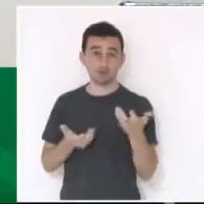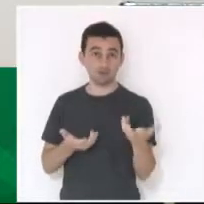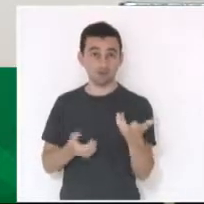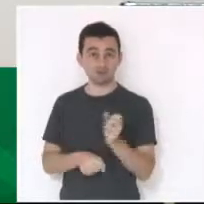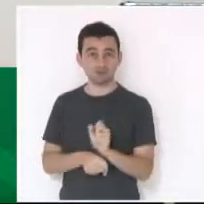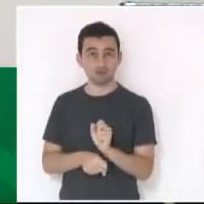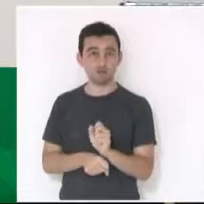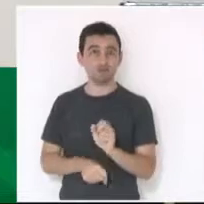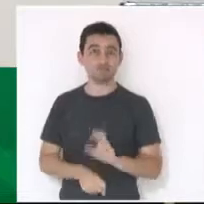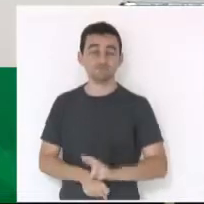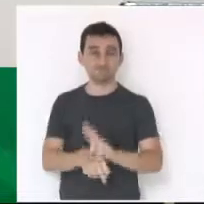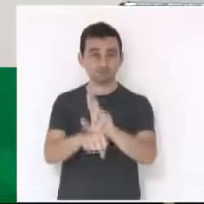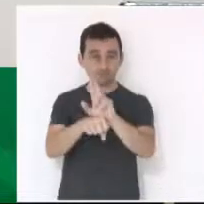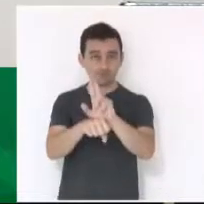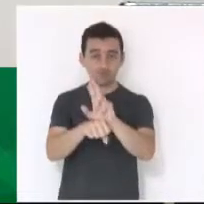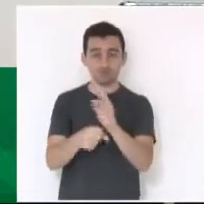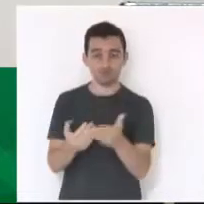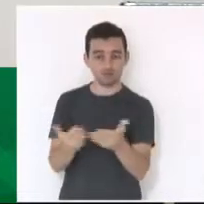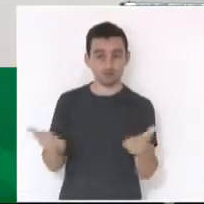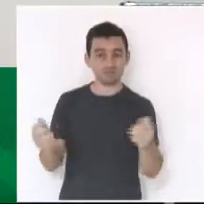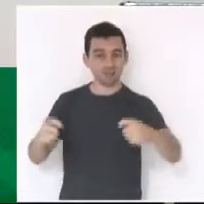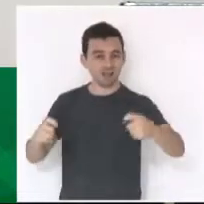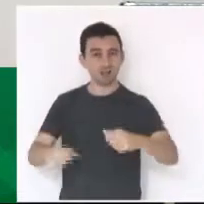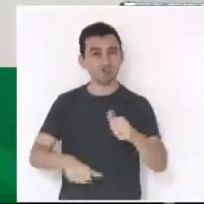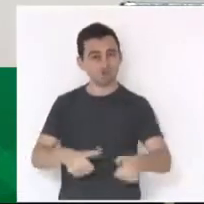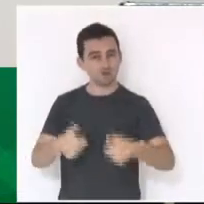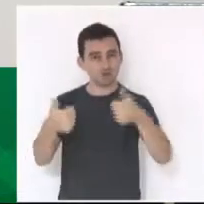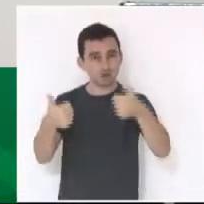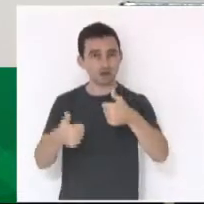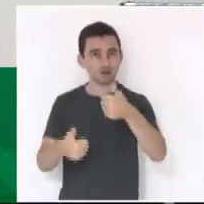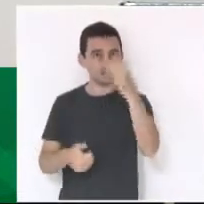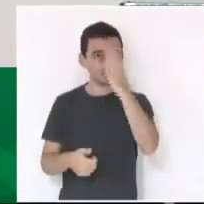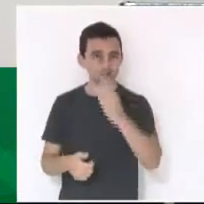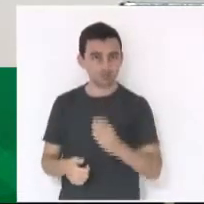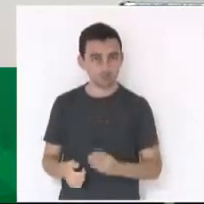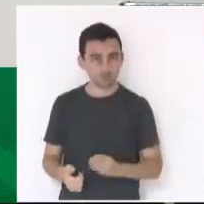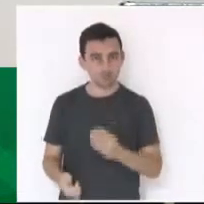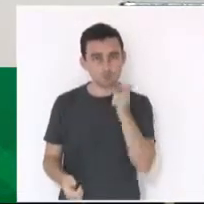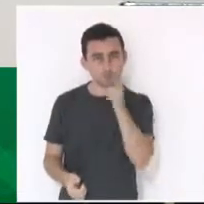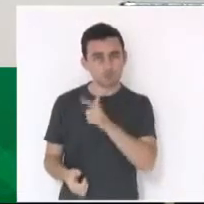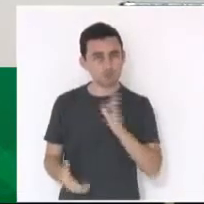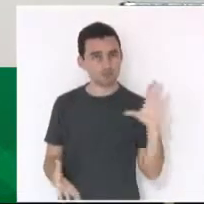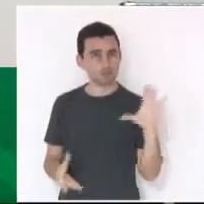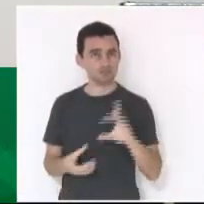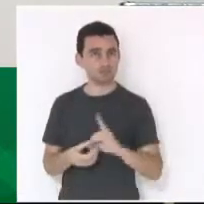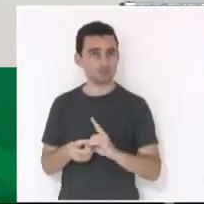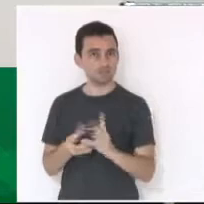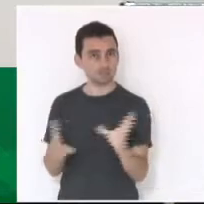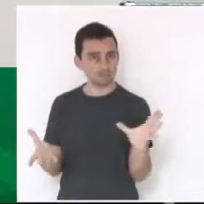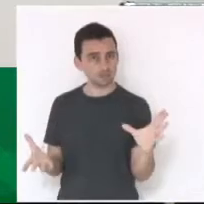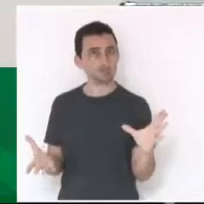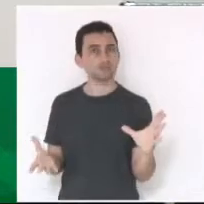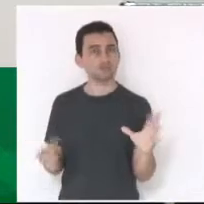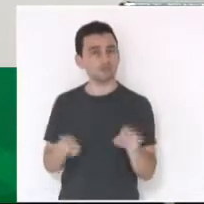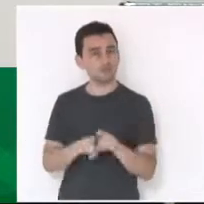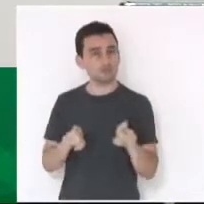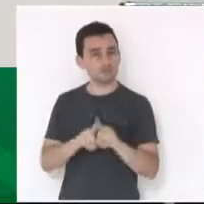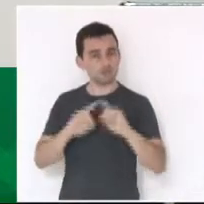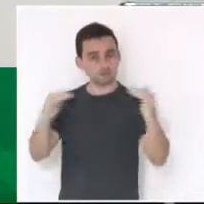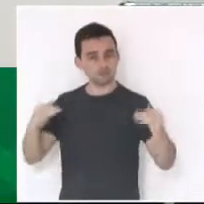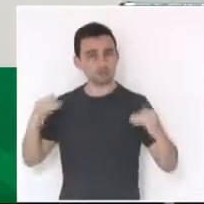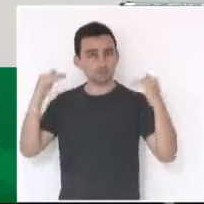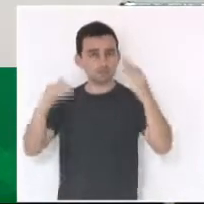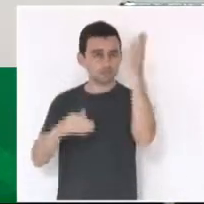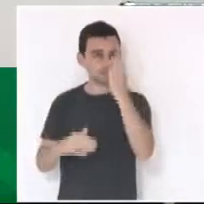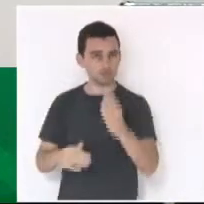para a construção de um país revigorado sedimentado na democracia na soberania nacional e